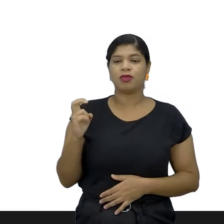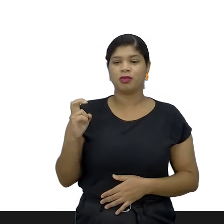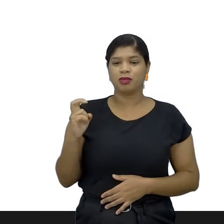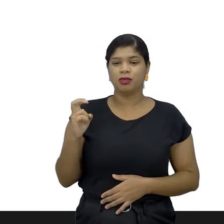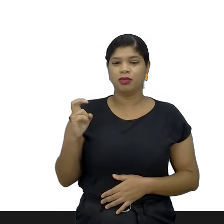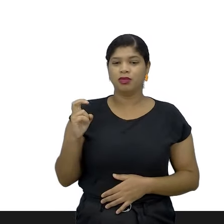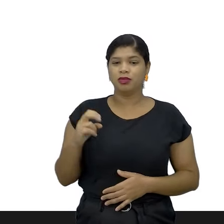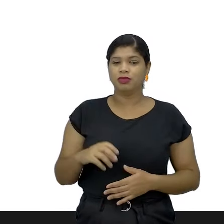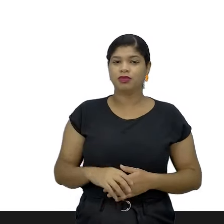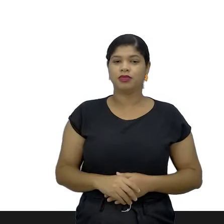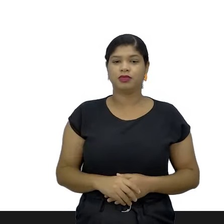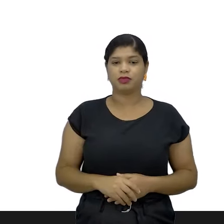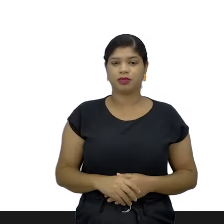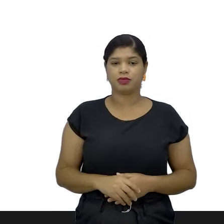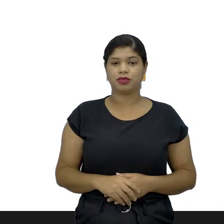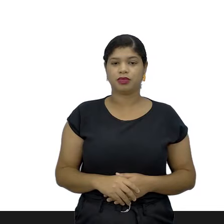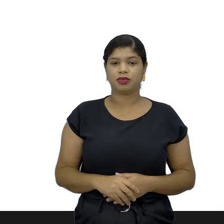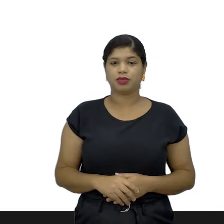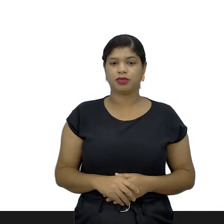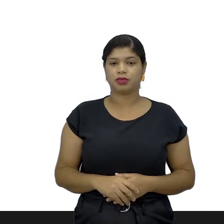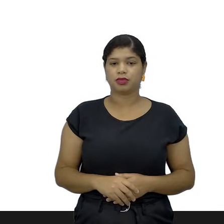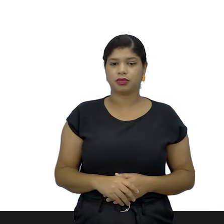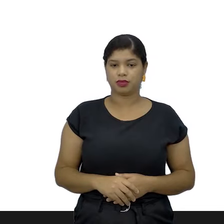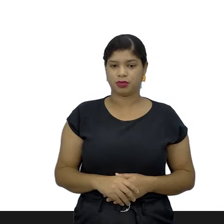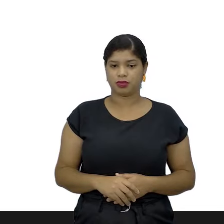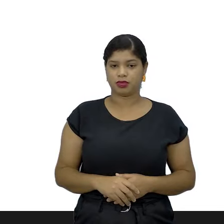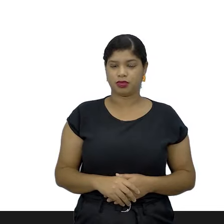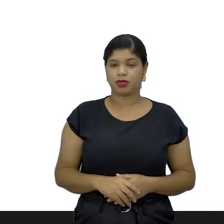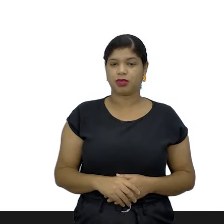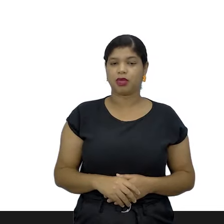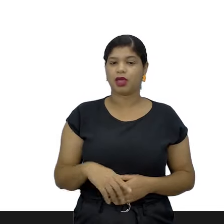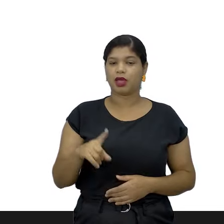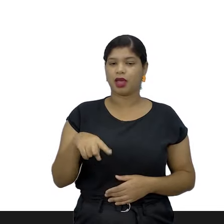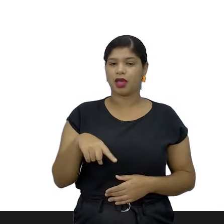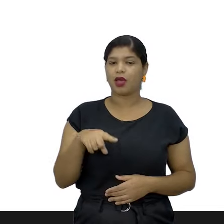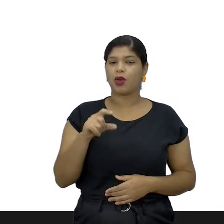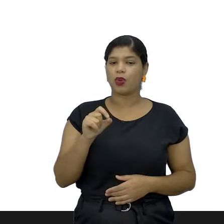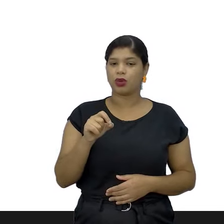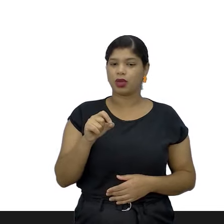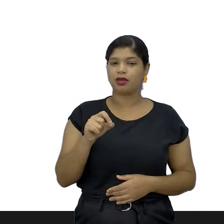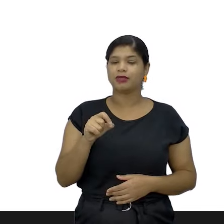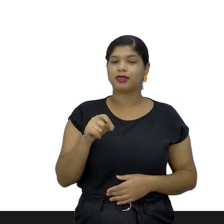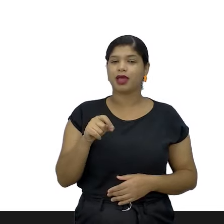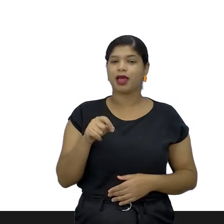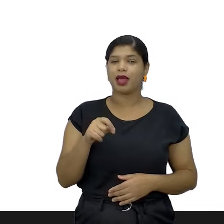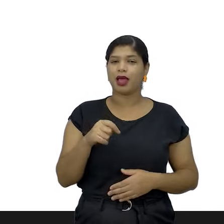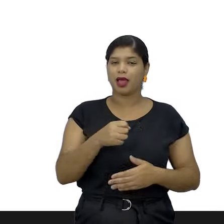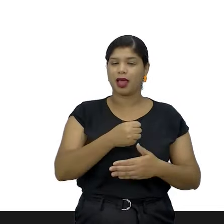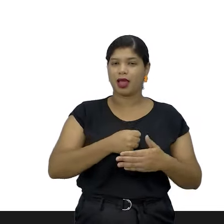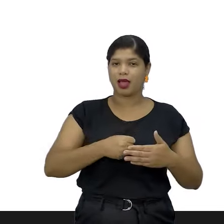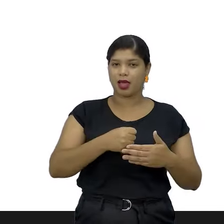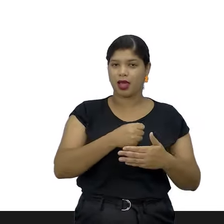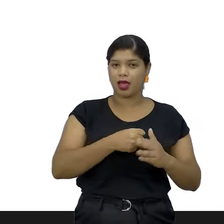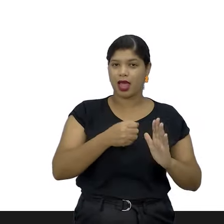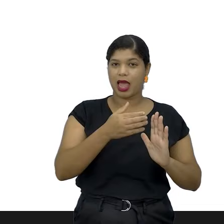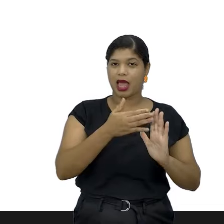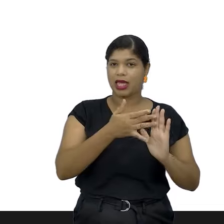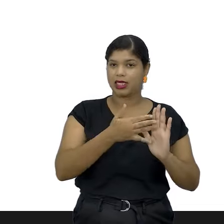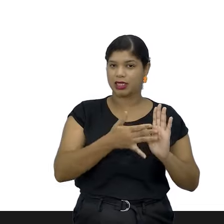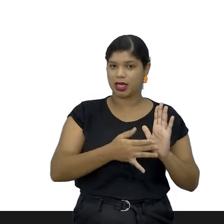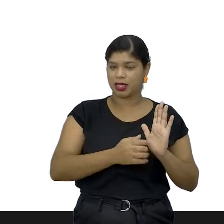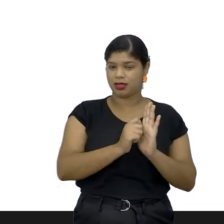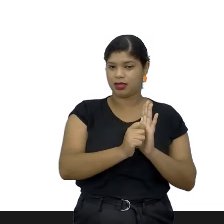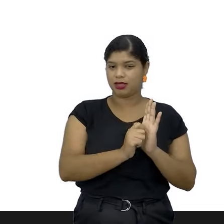aí, completando a receita, né? Mas antes de passarmos à análise de fato